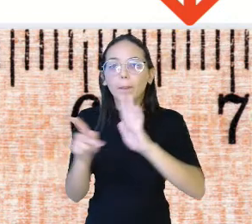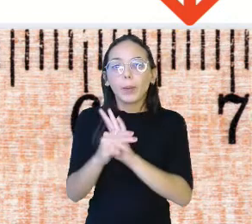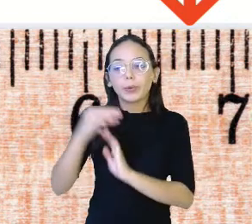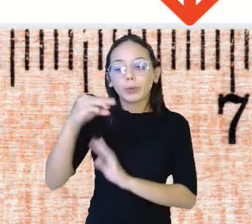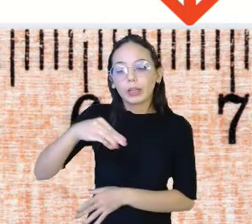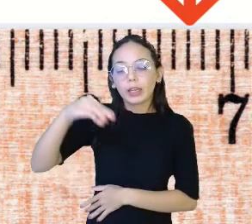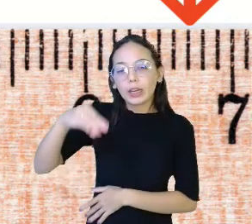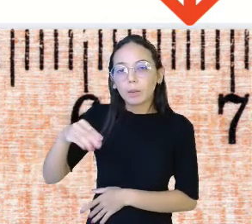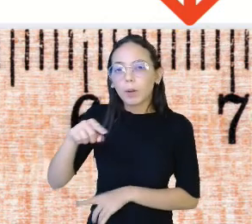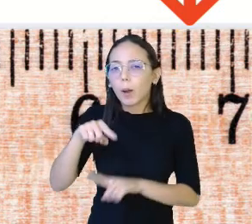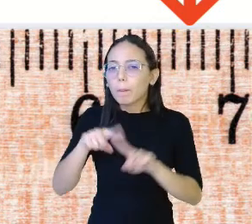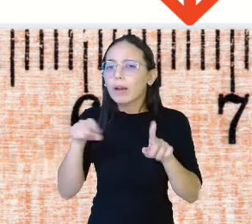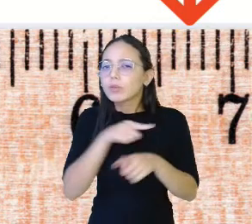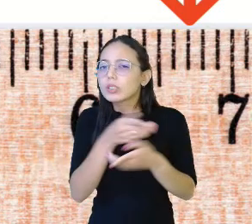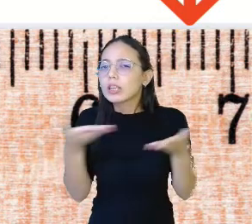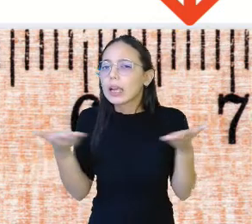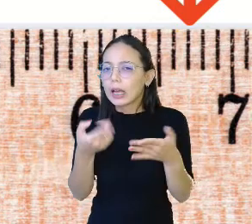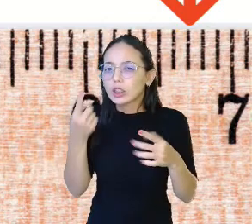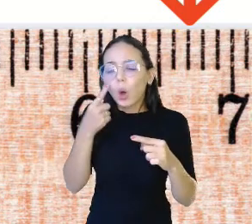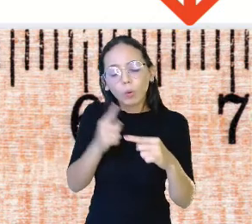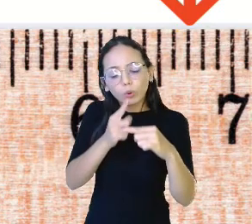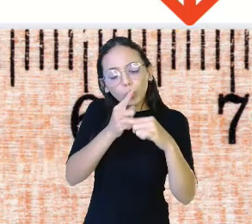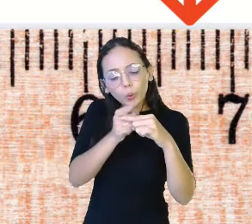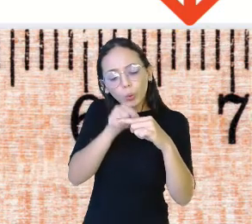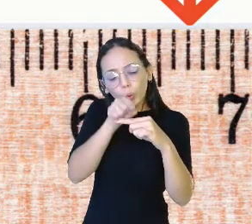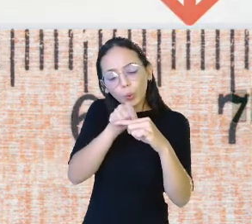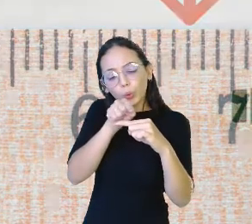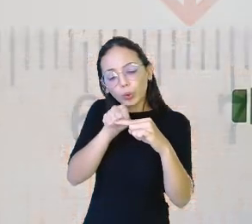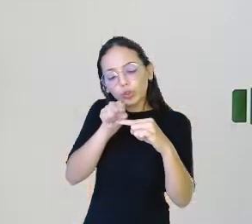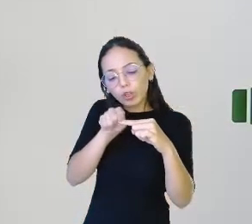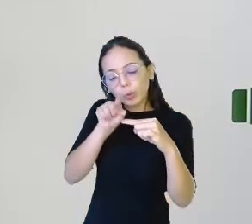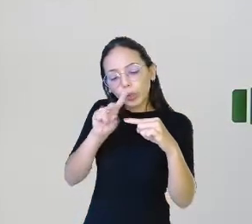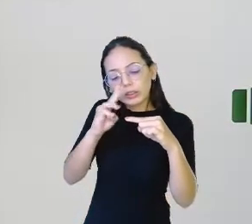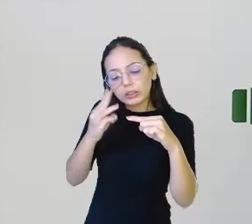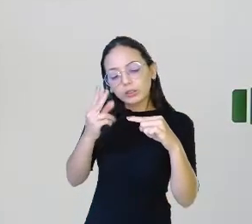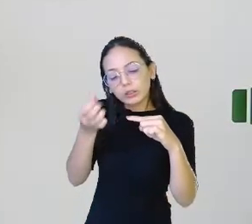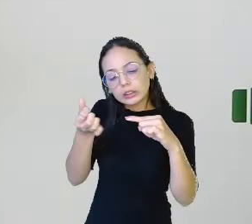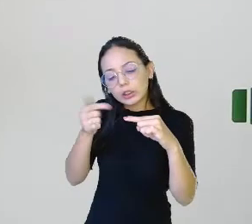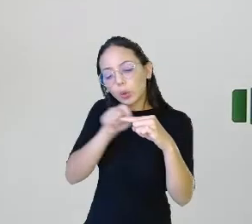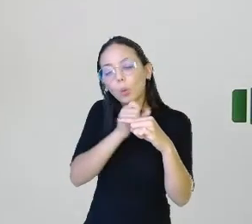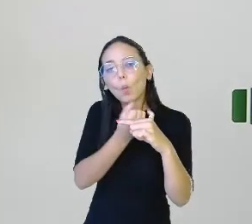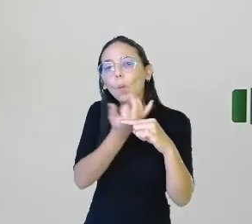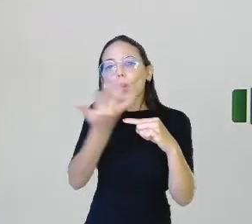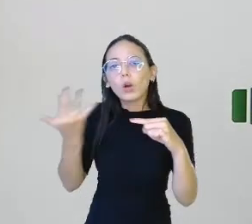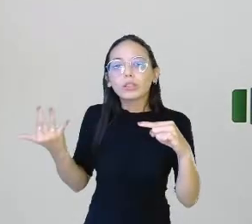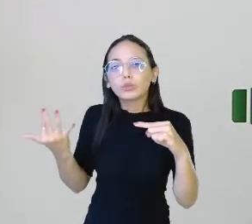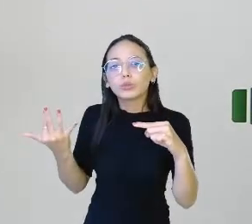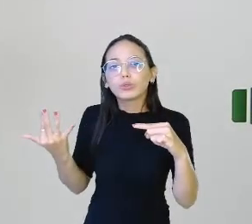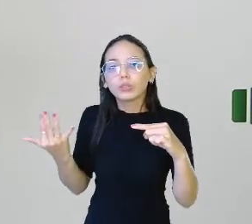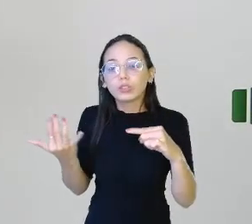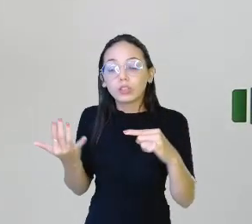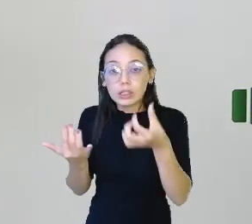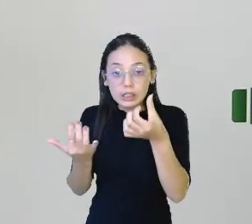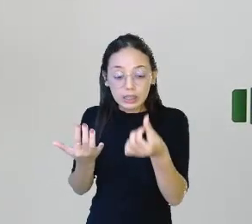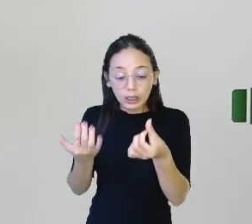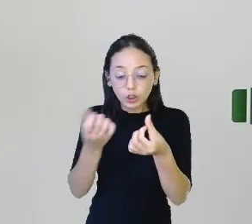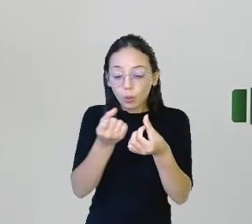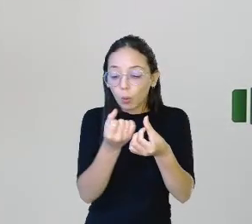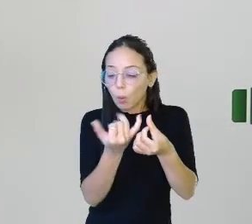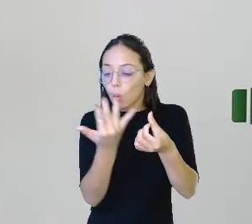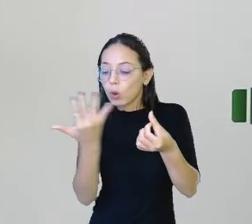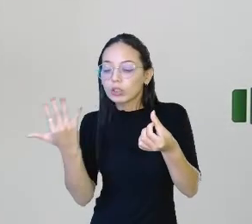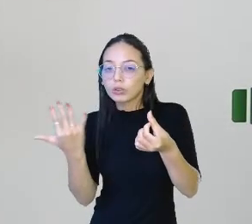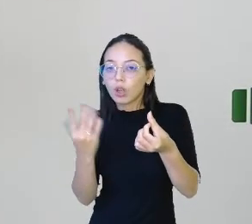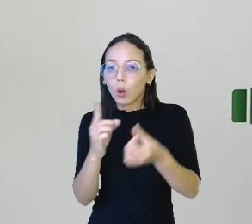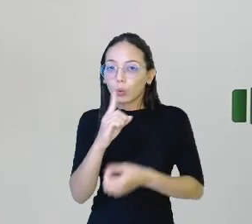você que está em casa, conta para mim. Quantos tracinhos eu tenho depois desse número 6? Ó? Eu